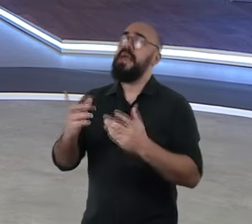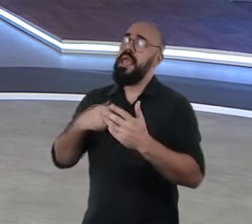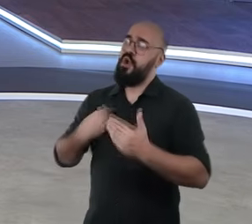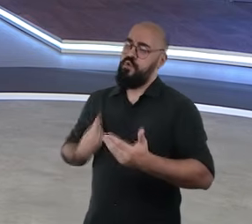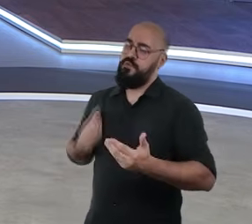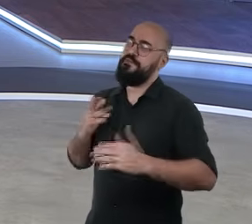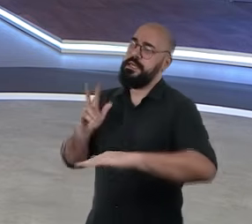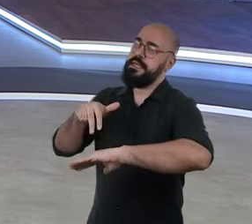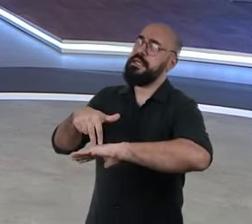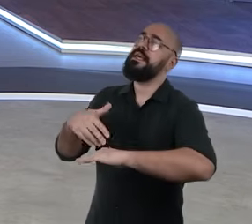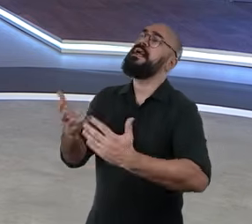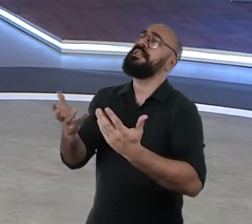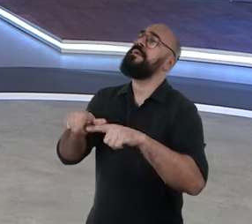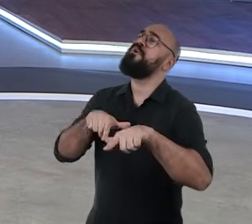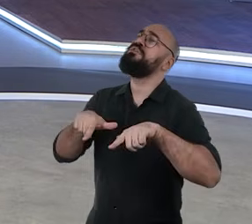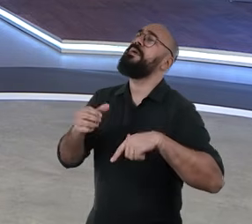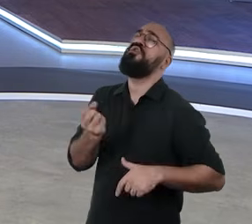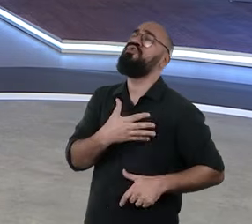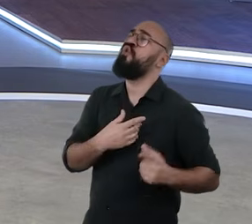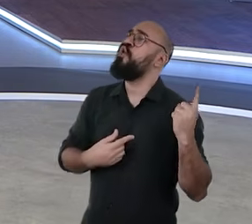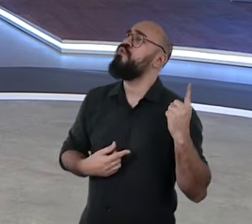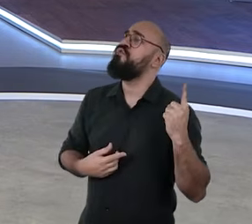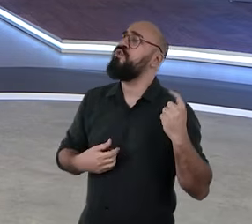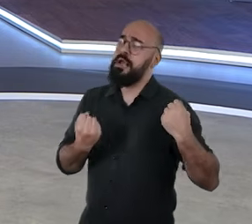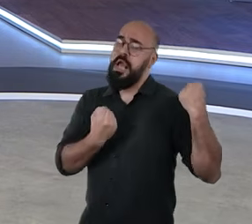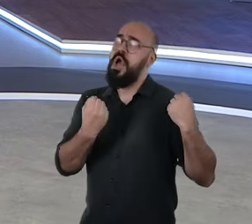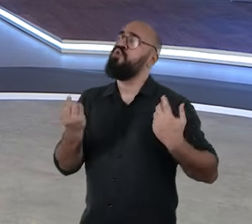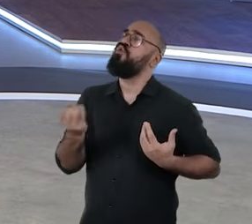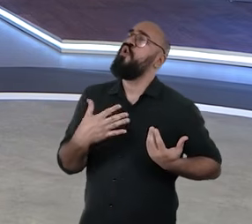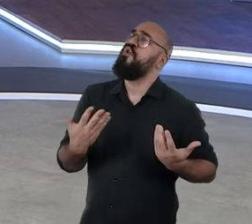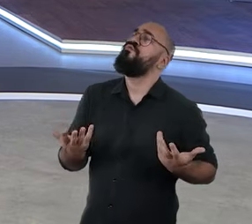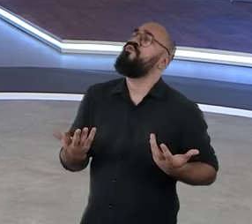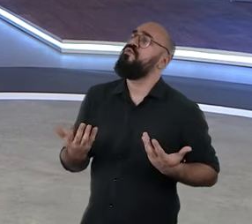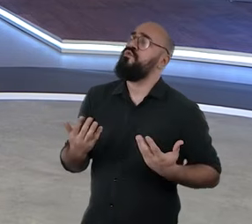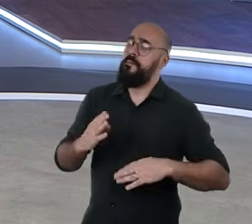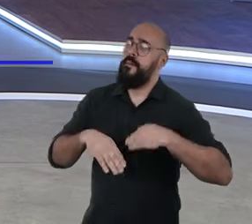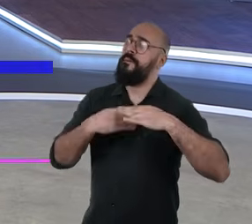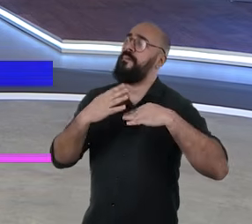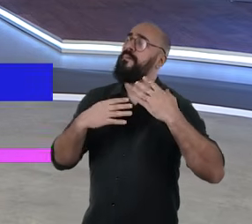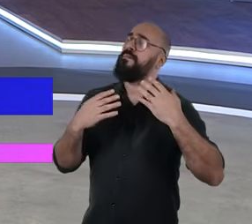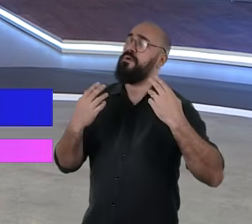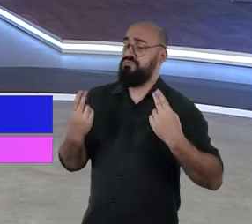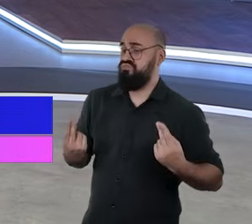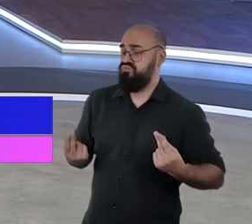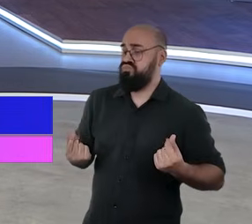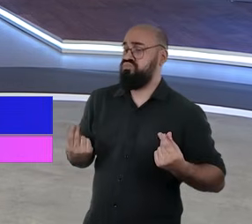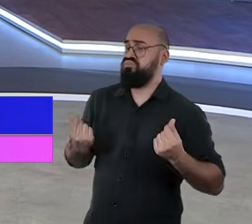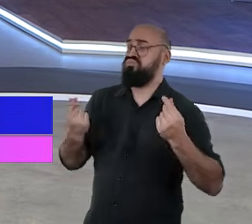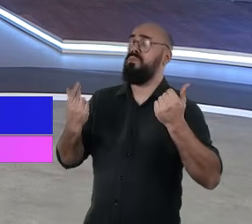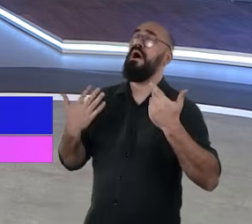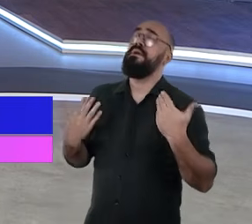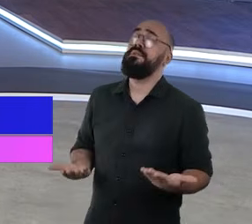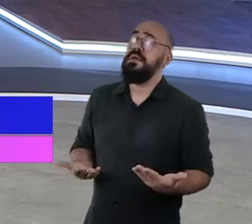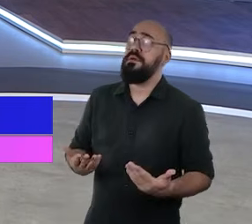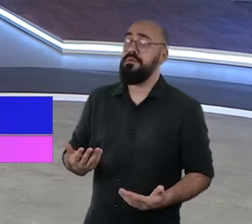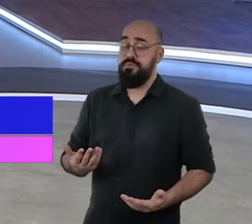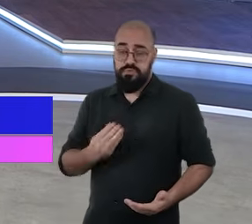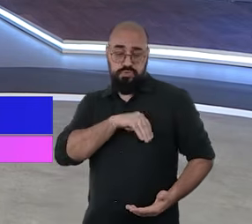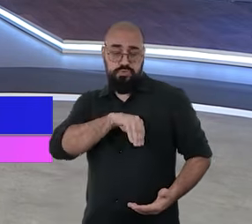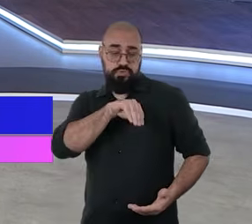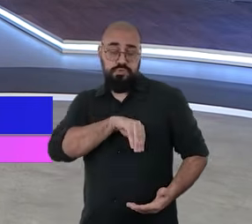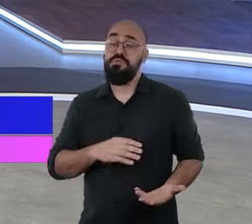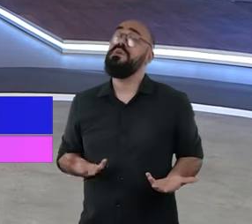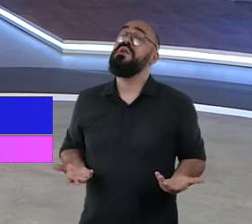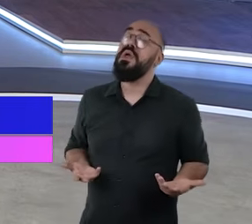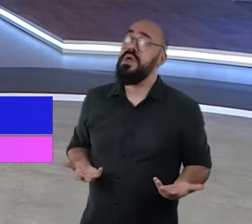isso? Cadê meu emprego novo? Cadê meu carro novo? Cadê minha promoção? Cadê o meu salário alto? Cadê o dinheiro que eu